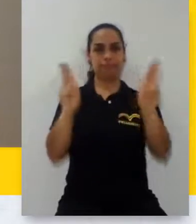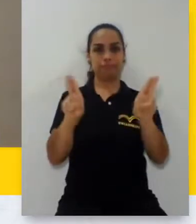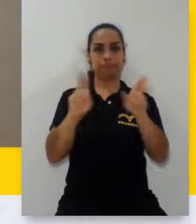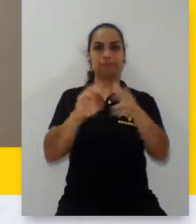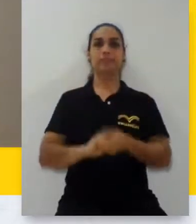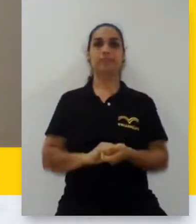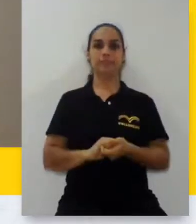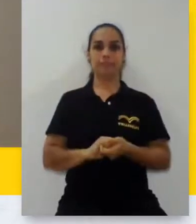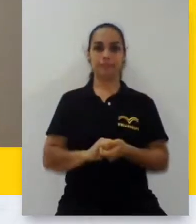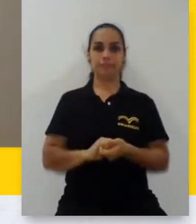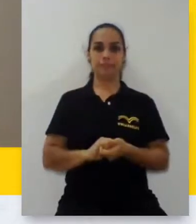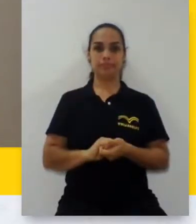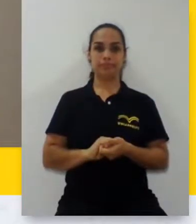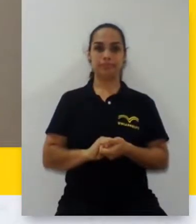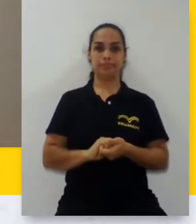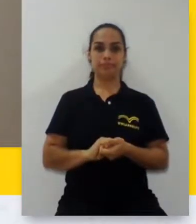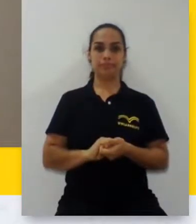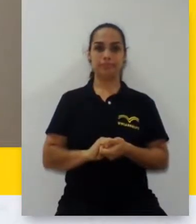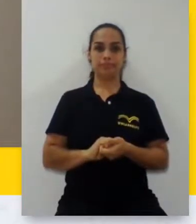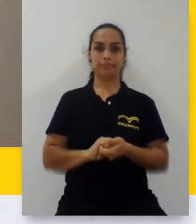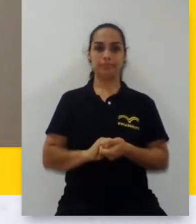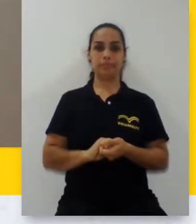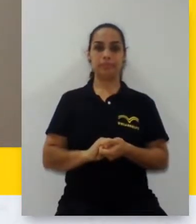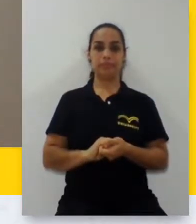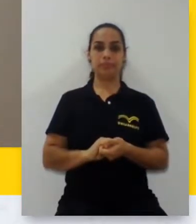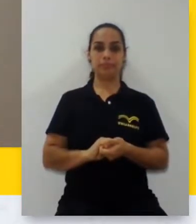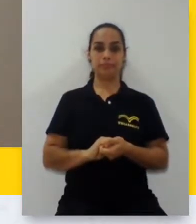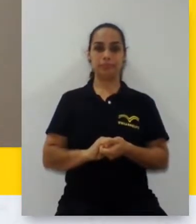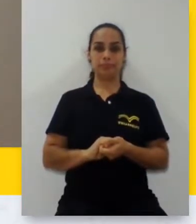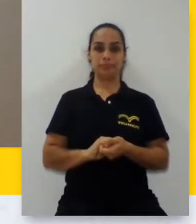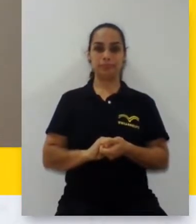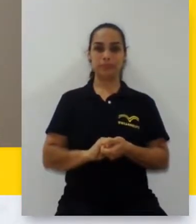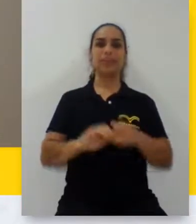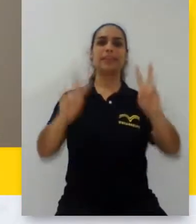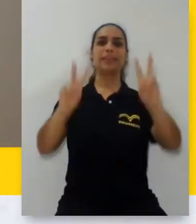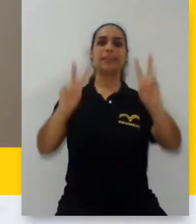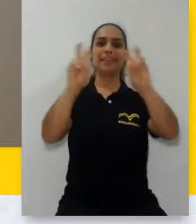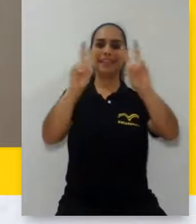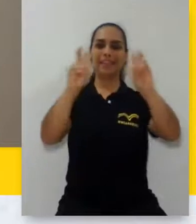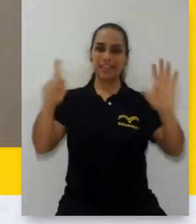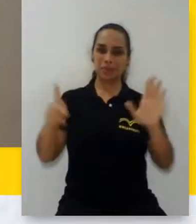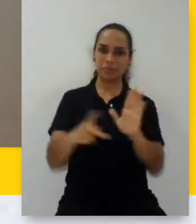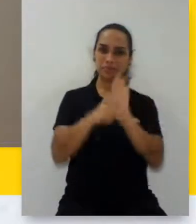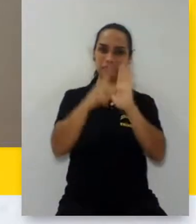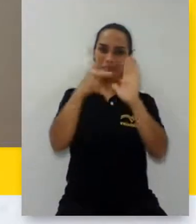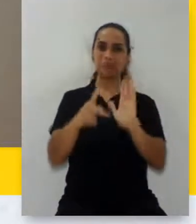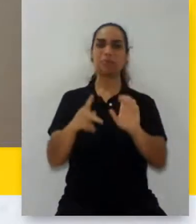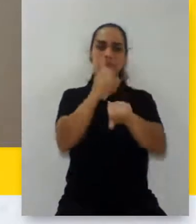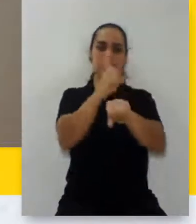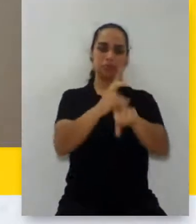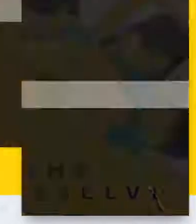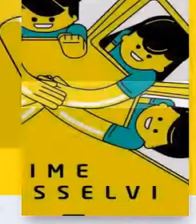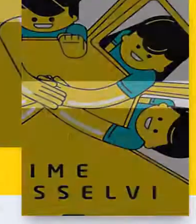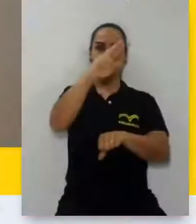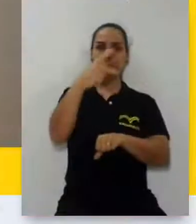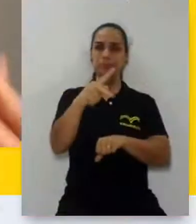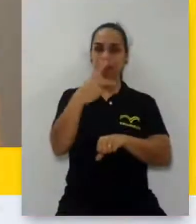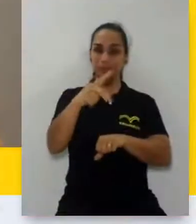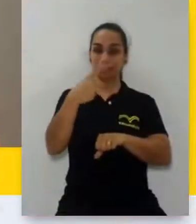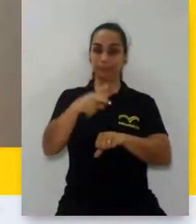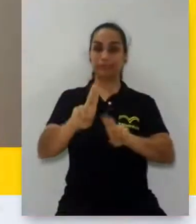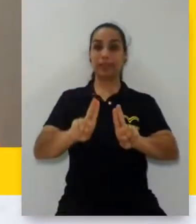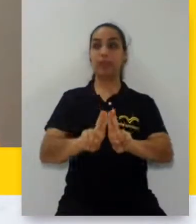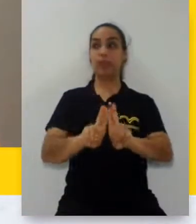lento do consumo de oxigênio, mecanismos fisiológicos para explicar a eficiência metabólica e